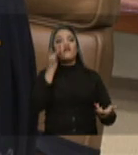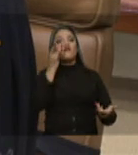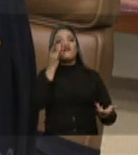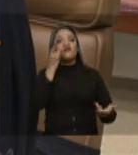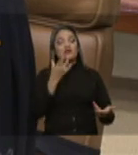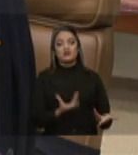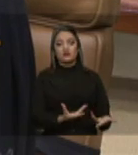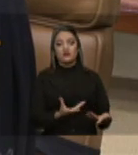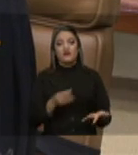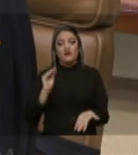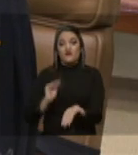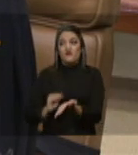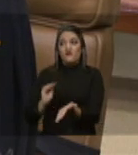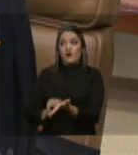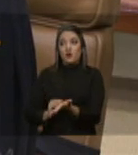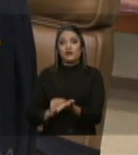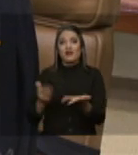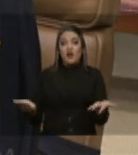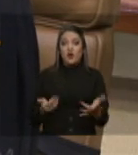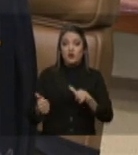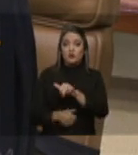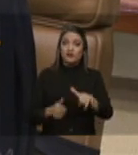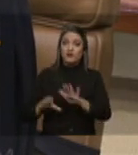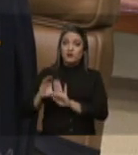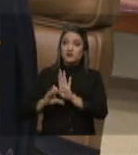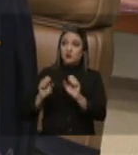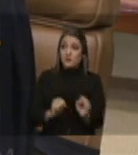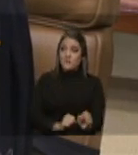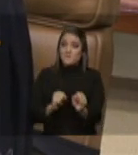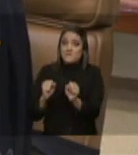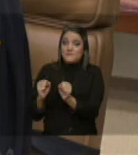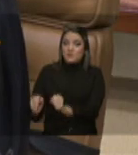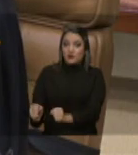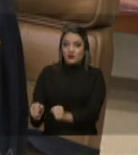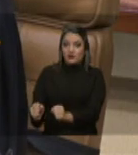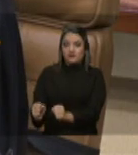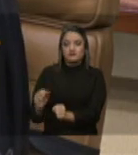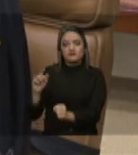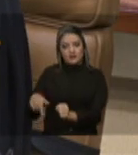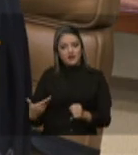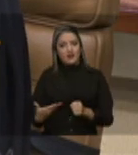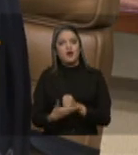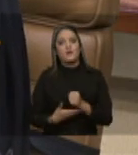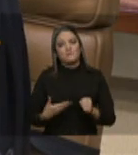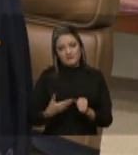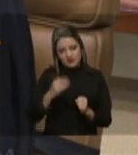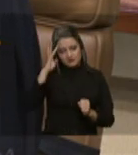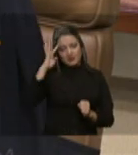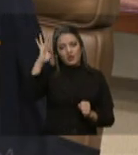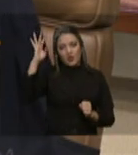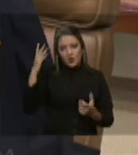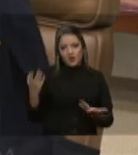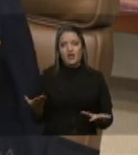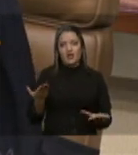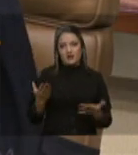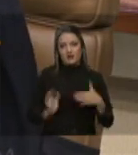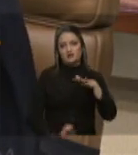e não de território poder que estava na base da formação da própria teoria do Estado então eu acho que